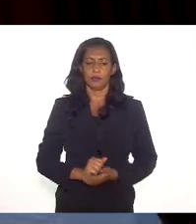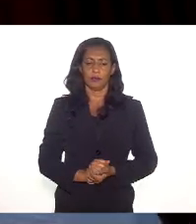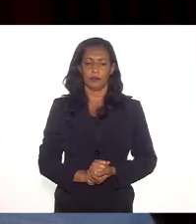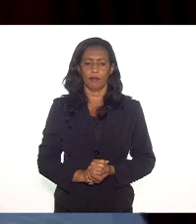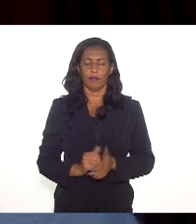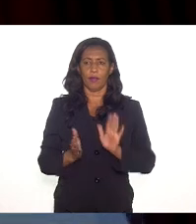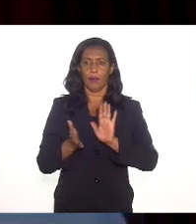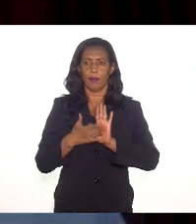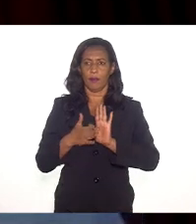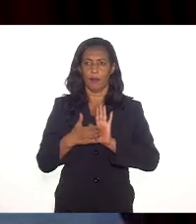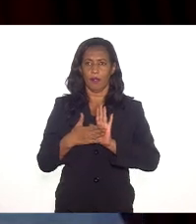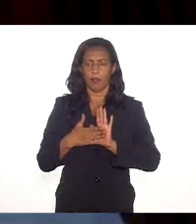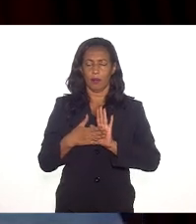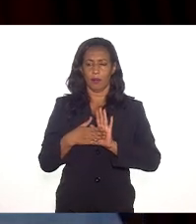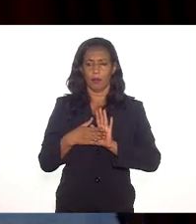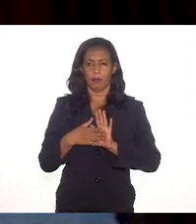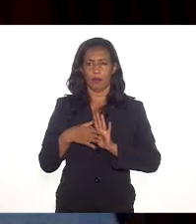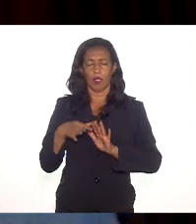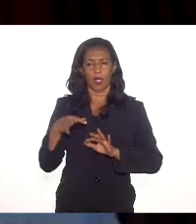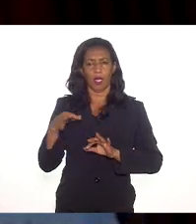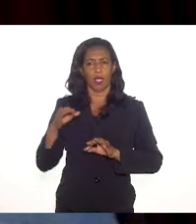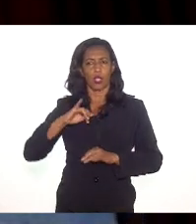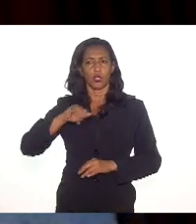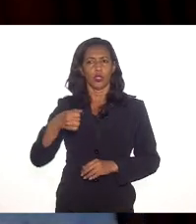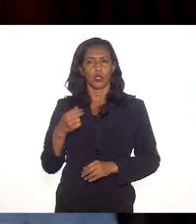O parecer pela juridicidade.